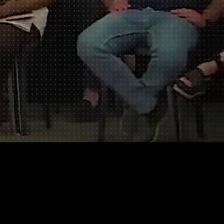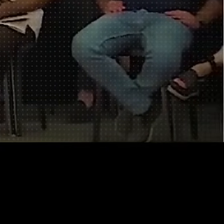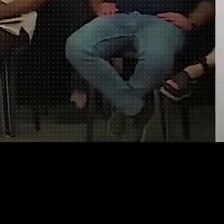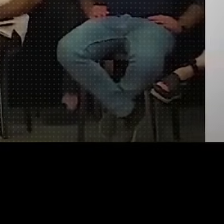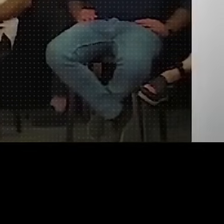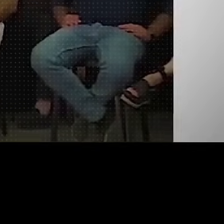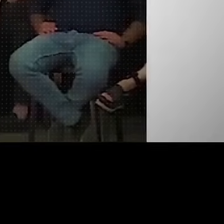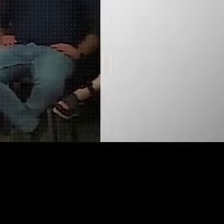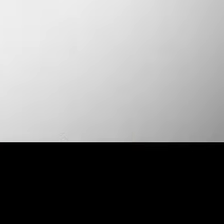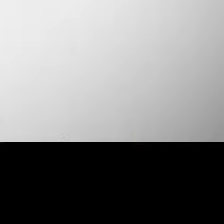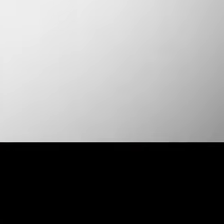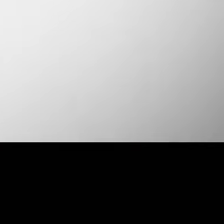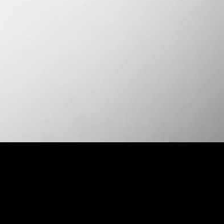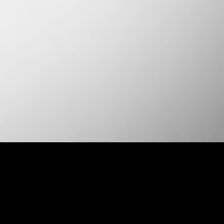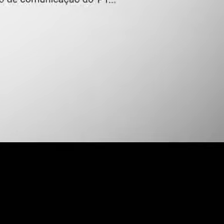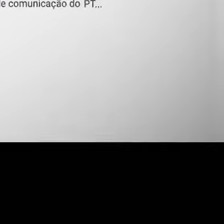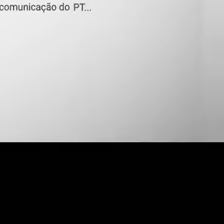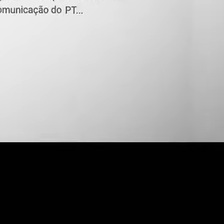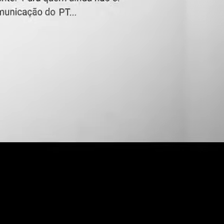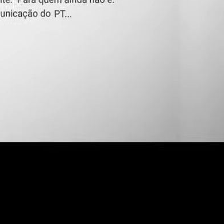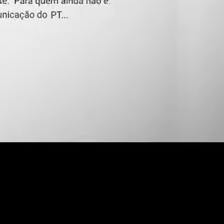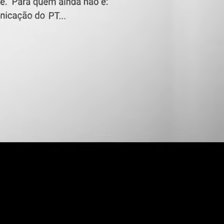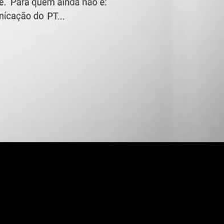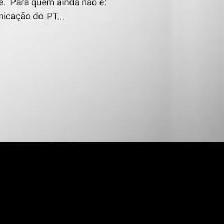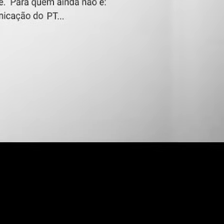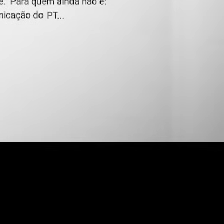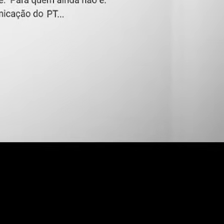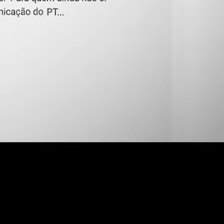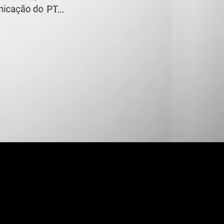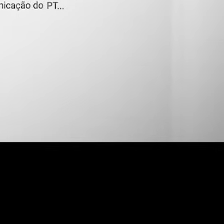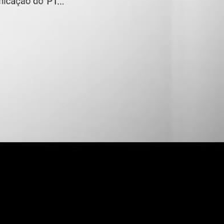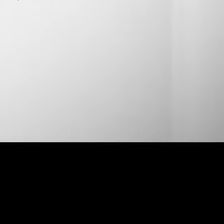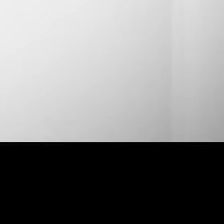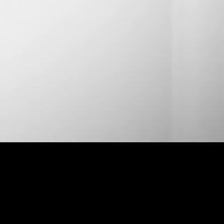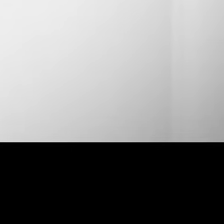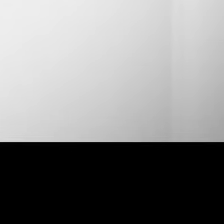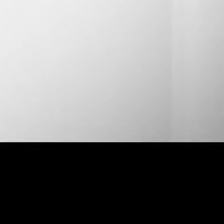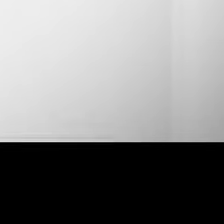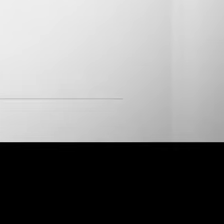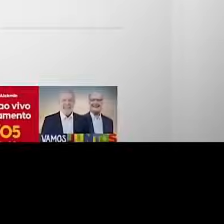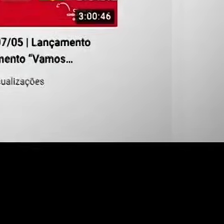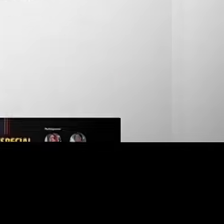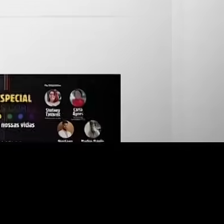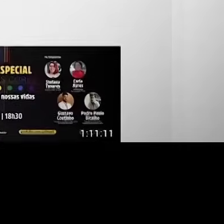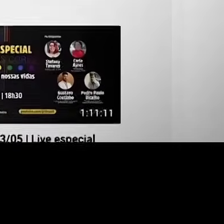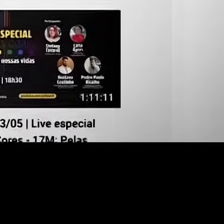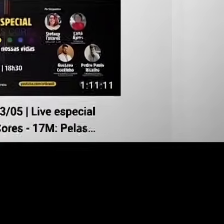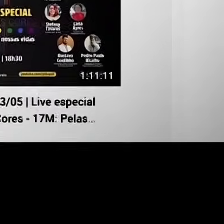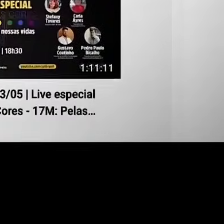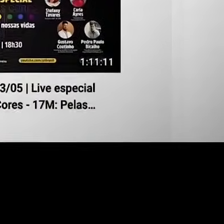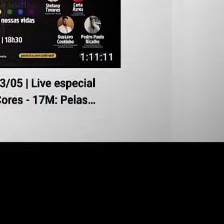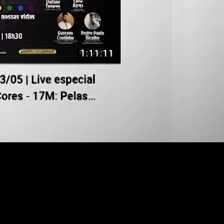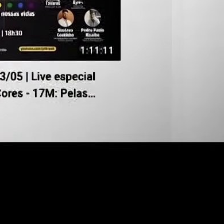importa a situação, a gente sempre toma partido da verdade.